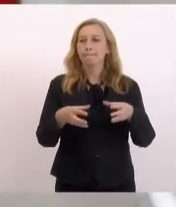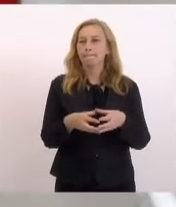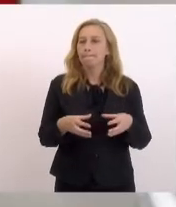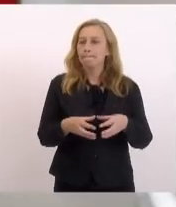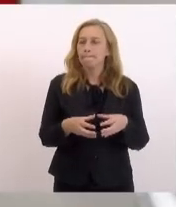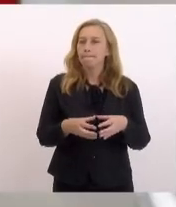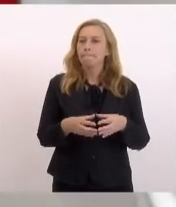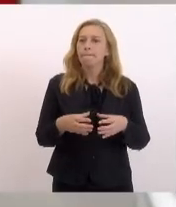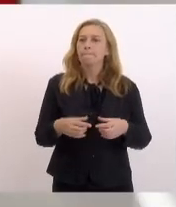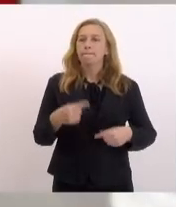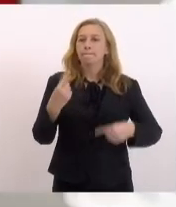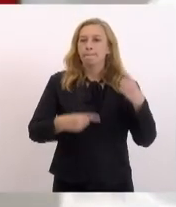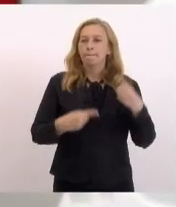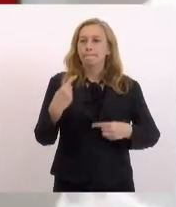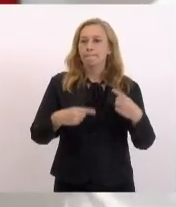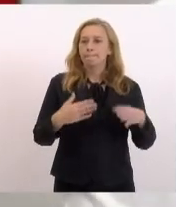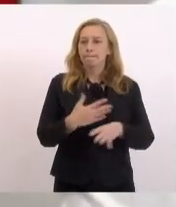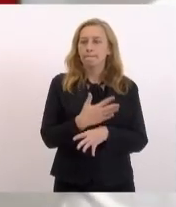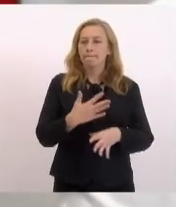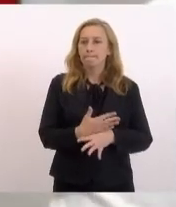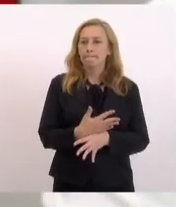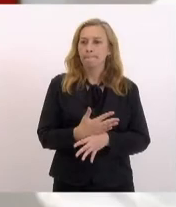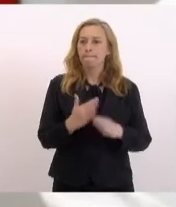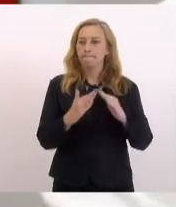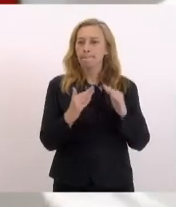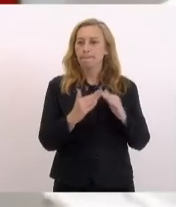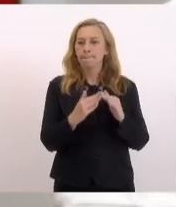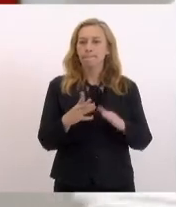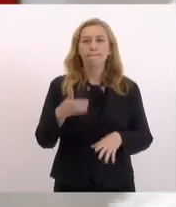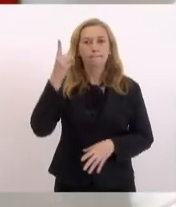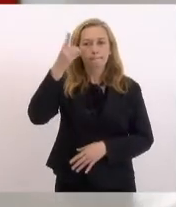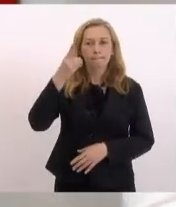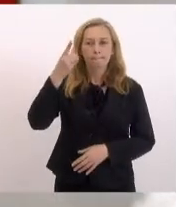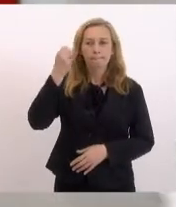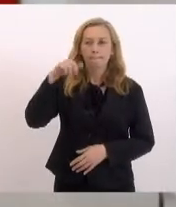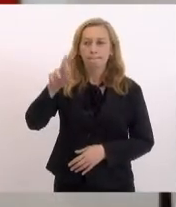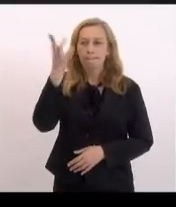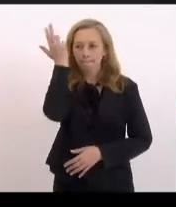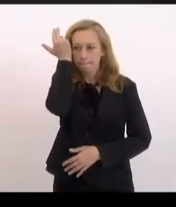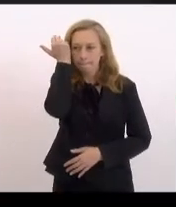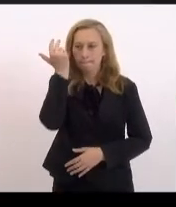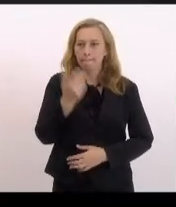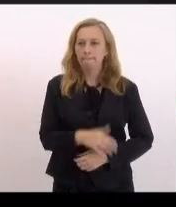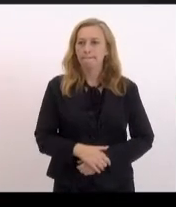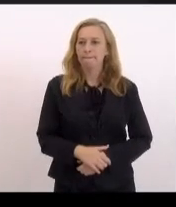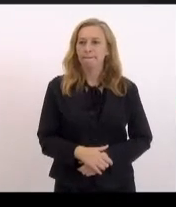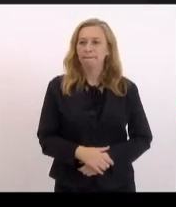de Política Urbana e Habitação, deputado Eliomar Coelho.